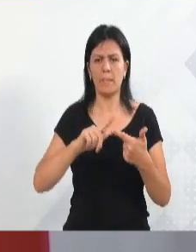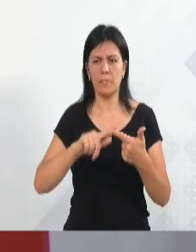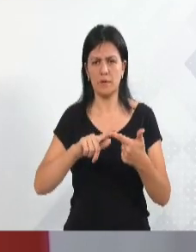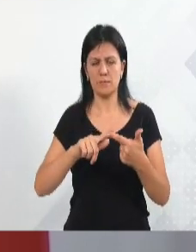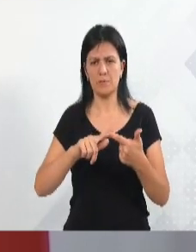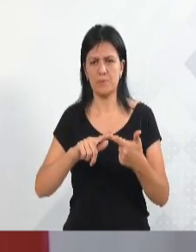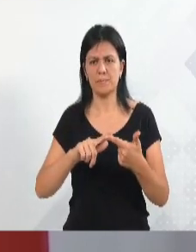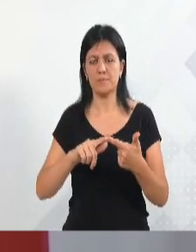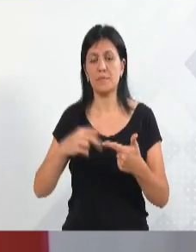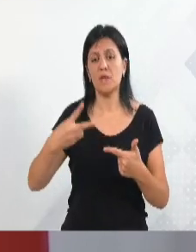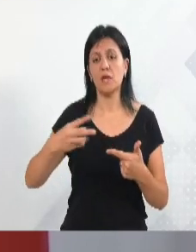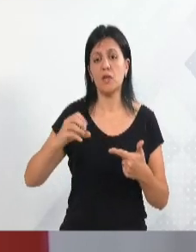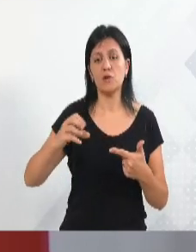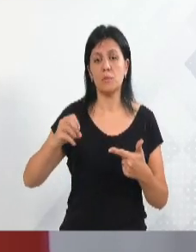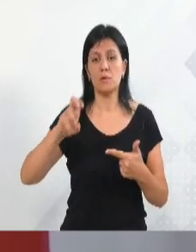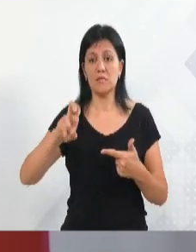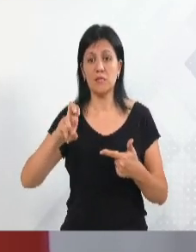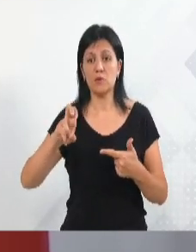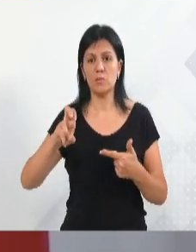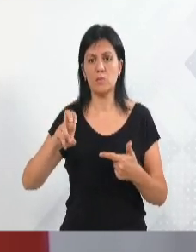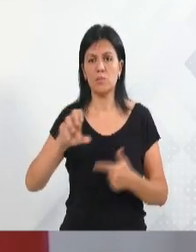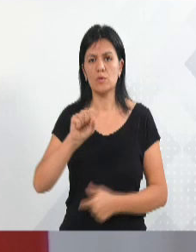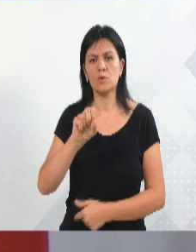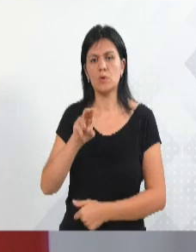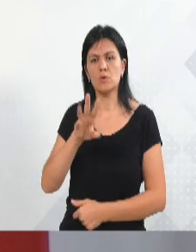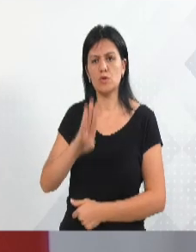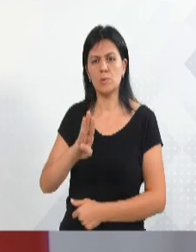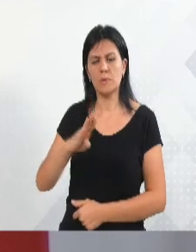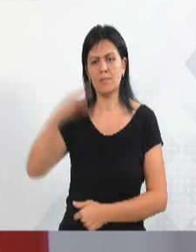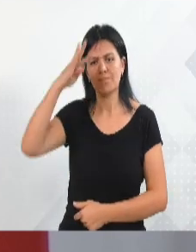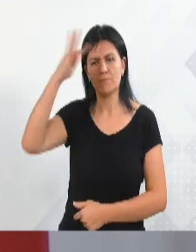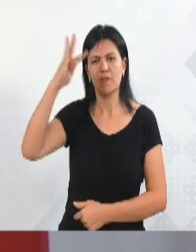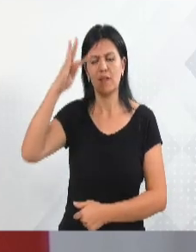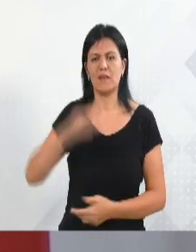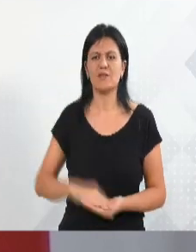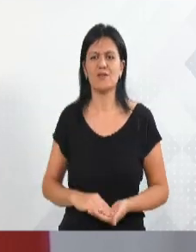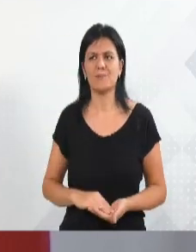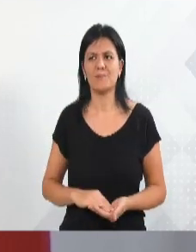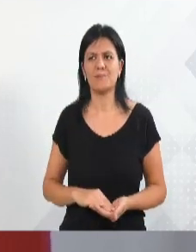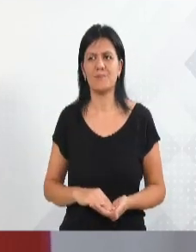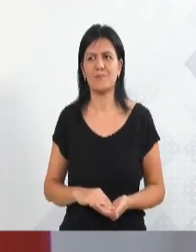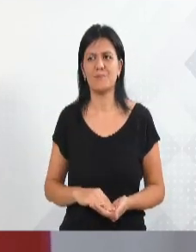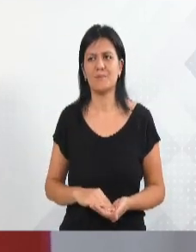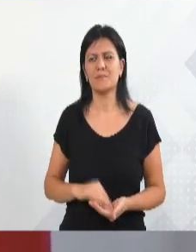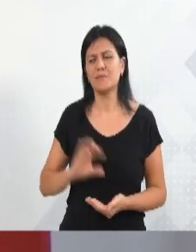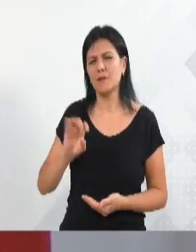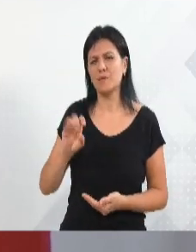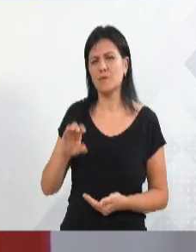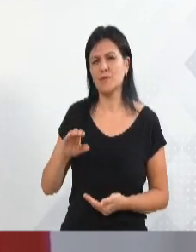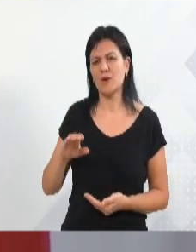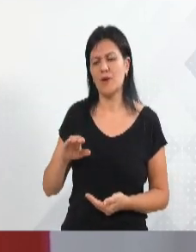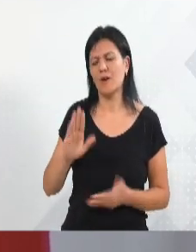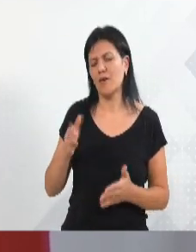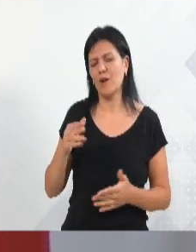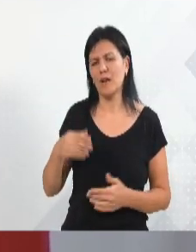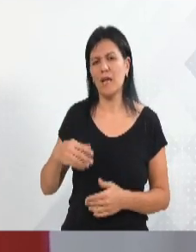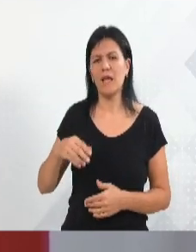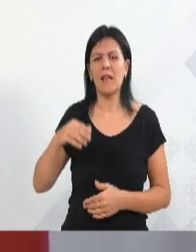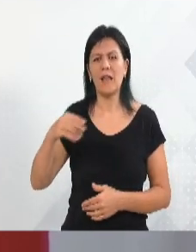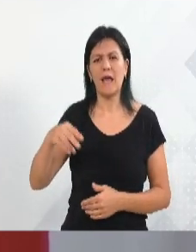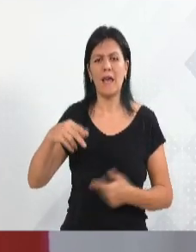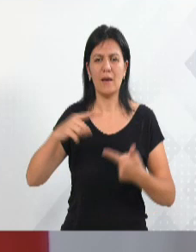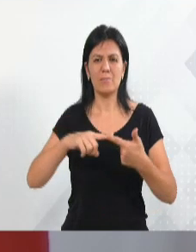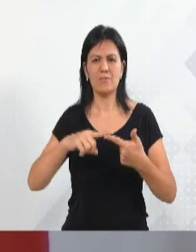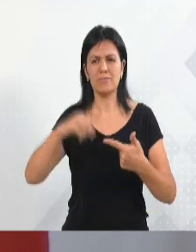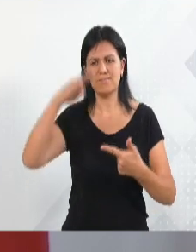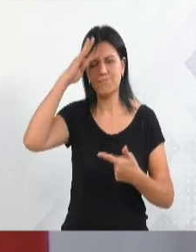E em 2005, subtenente. Então, ficou só o apelido, né, Sargento Walker, porque, na verdade, ele é subtenente. Ele